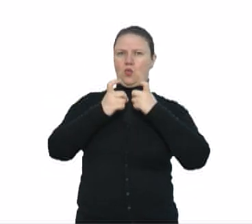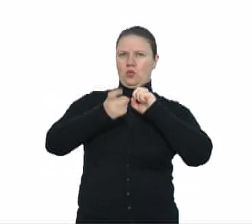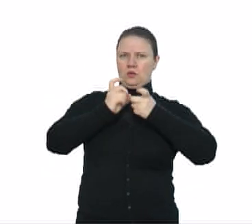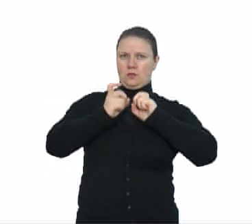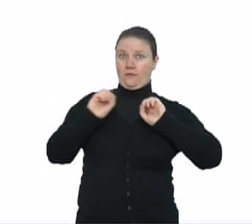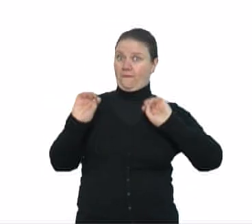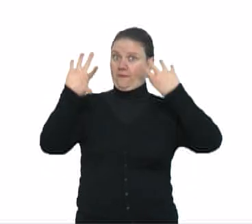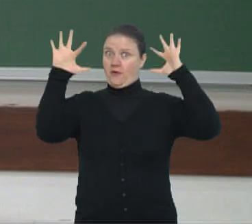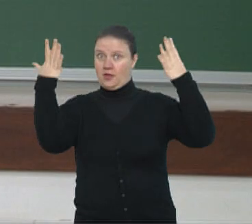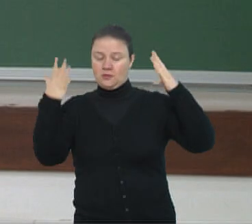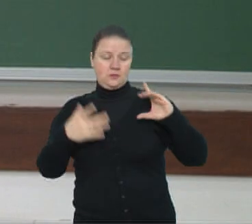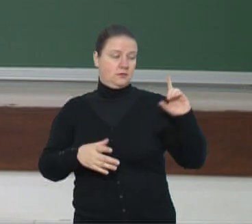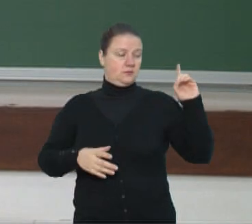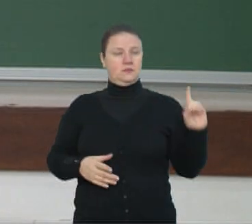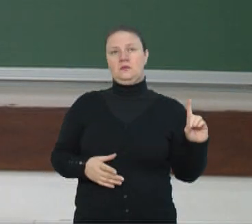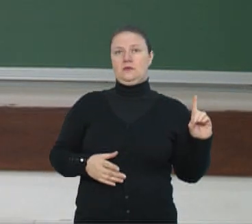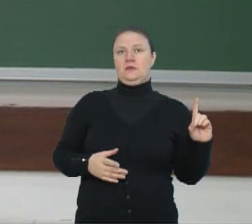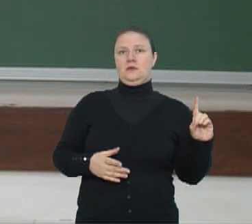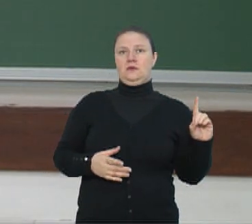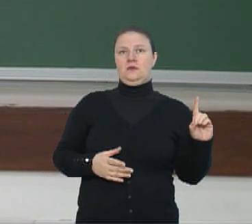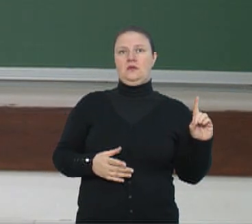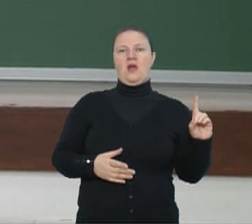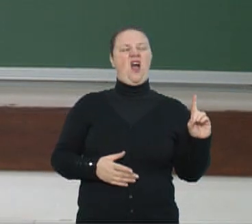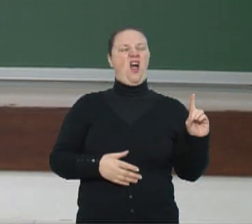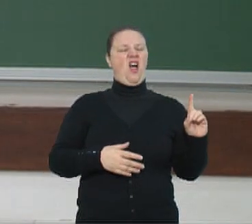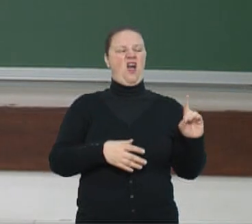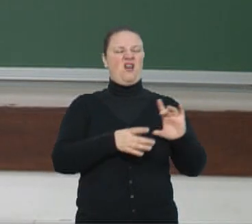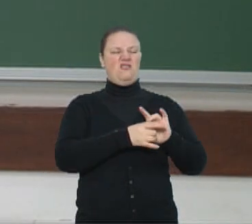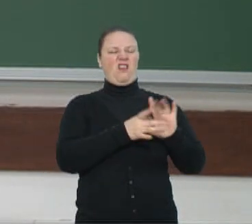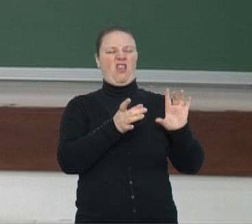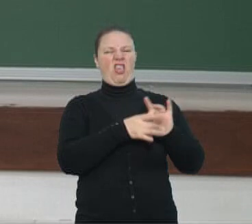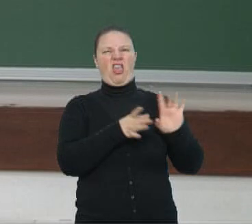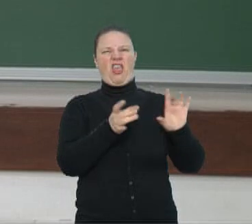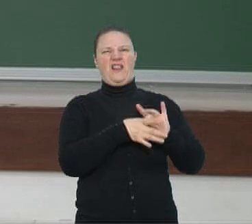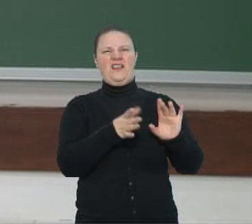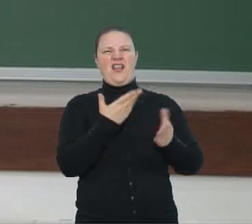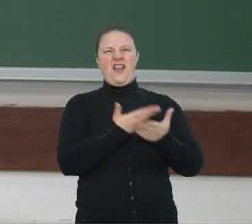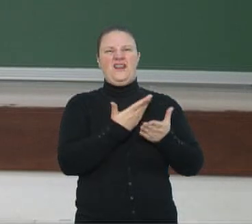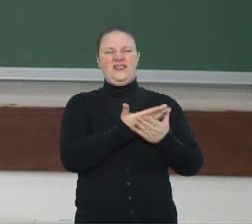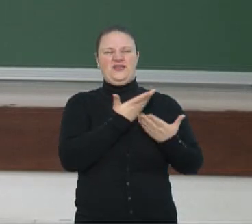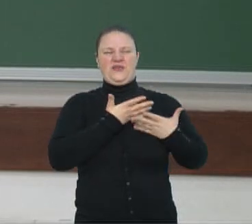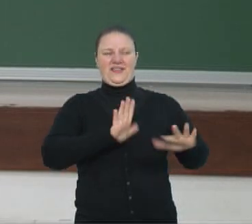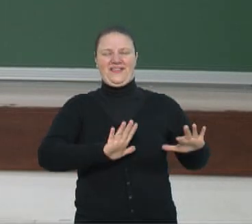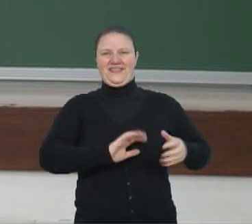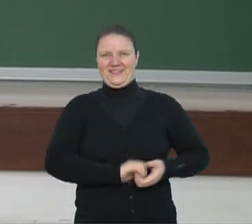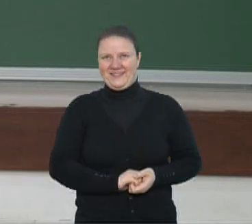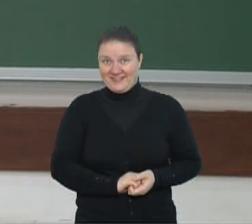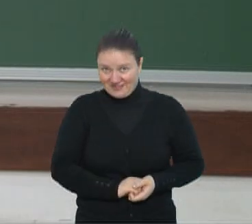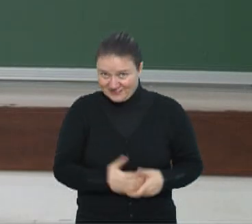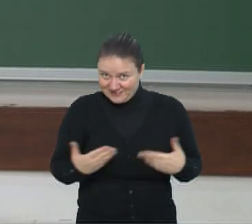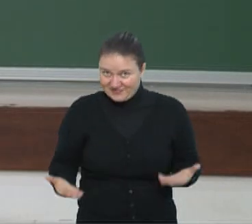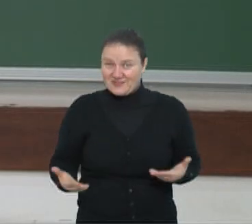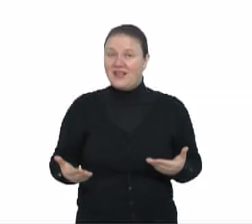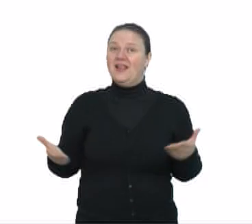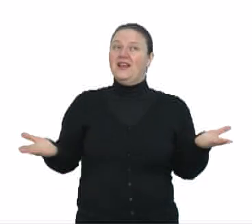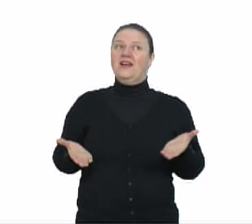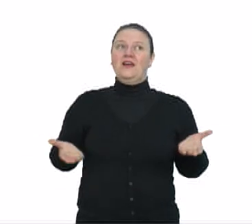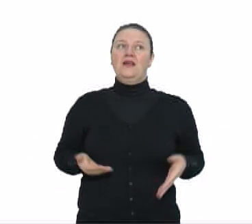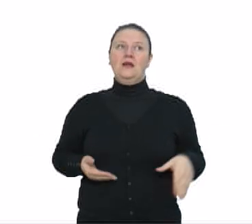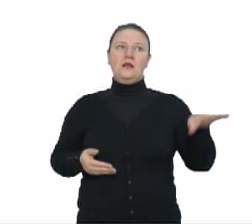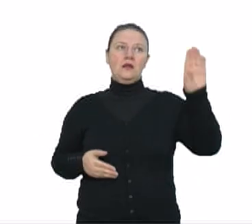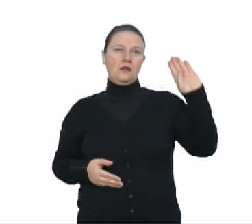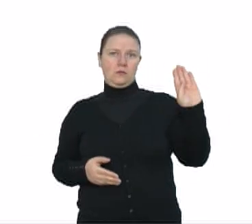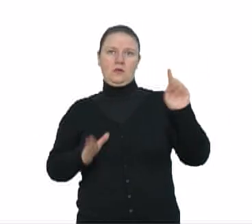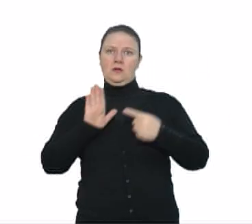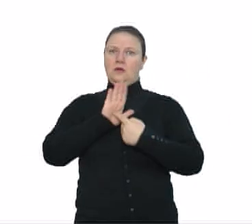festa. Ou a alternativa D. Matar a aula. Óbvio, aí, exercício fácil para a gente começar esquentando essa aula de hoje, que é a alternativa